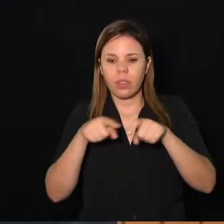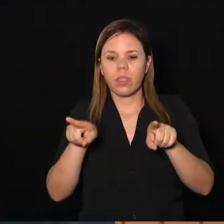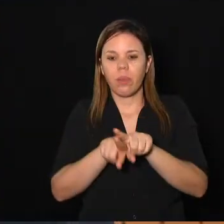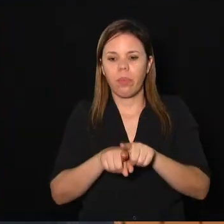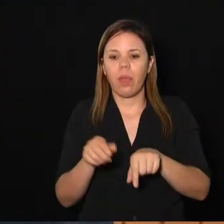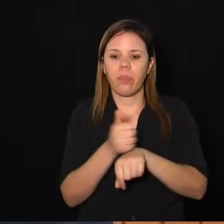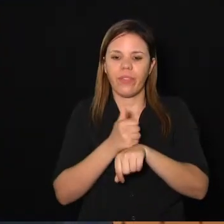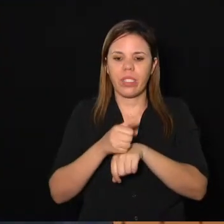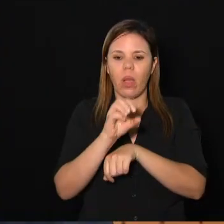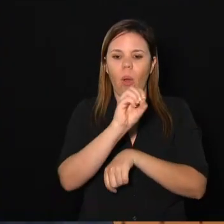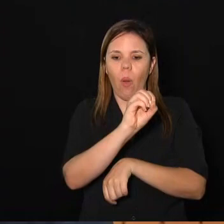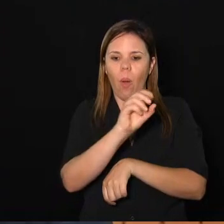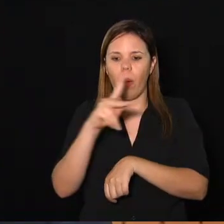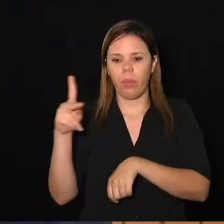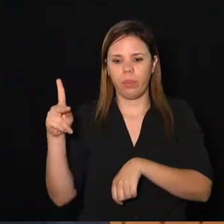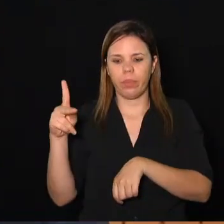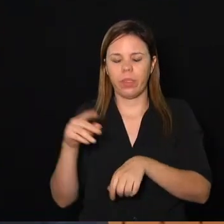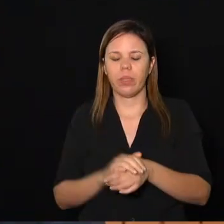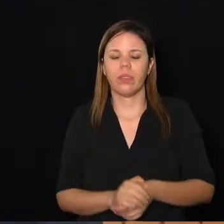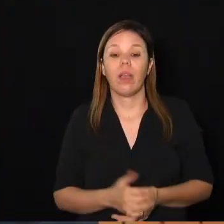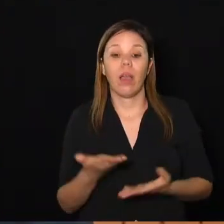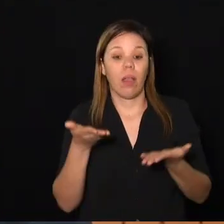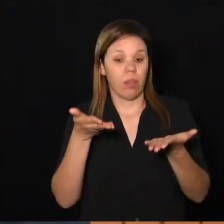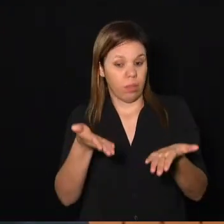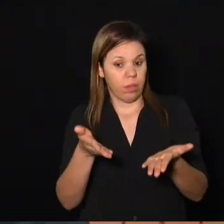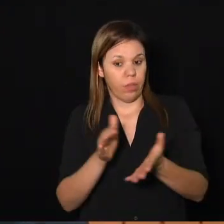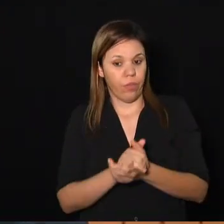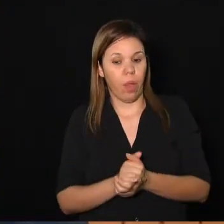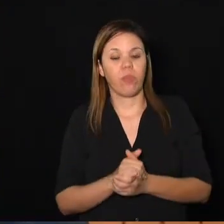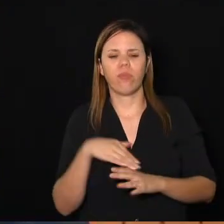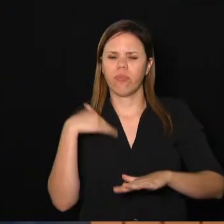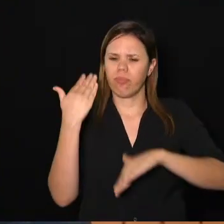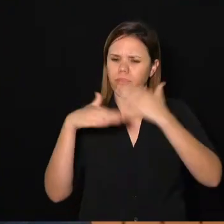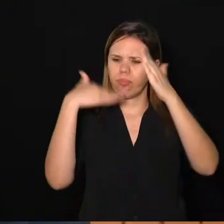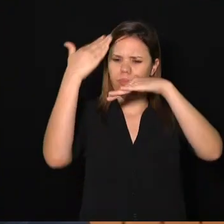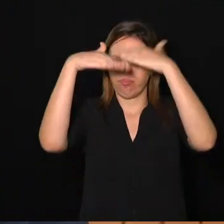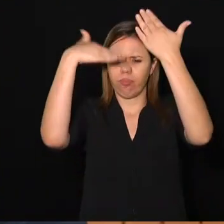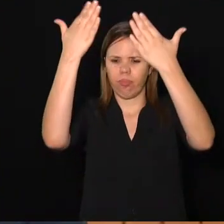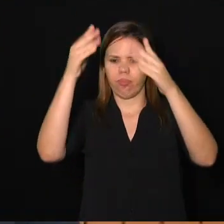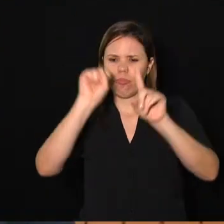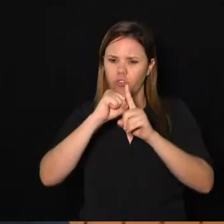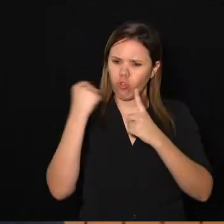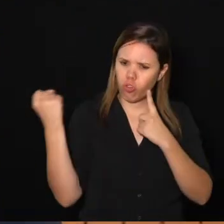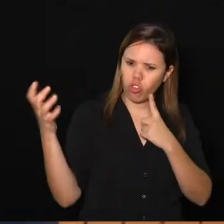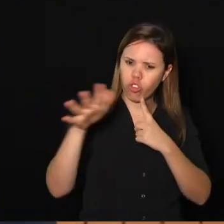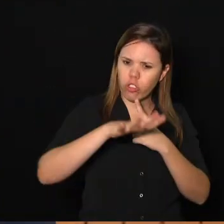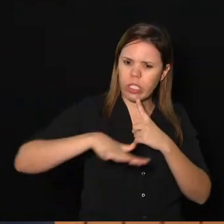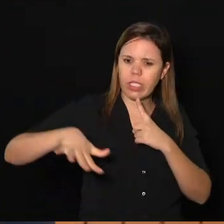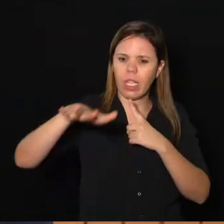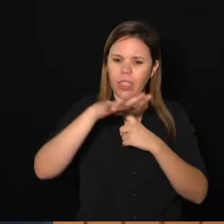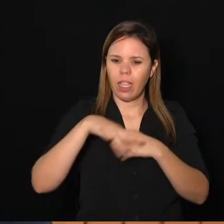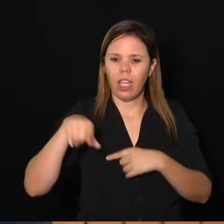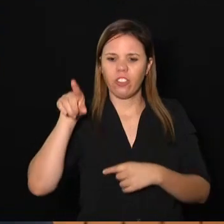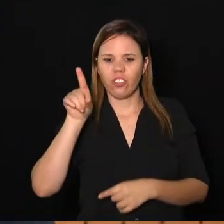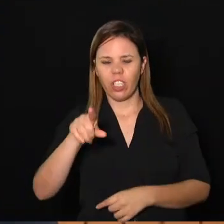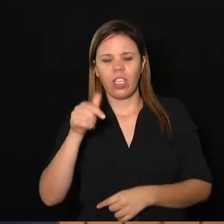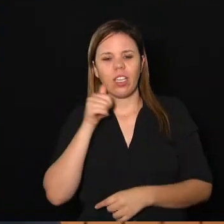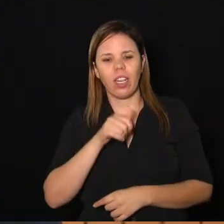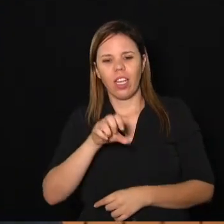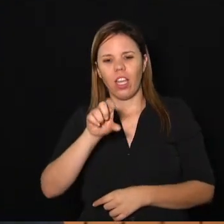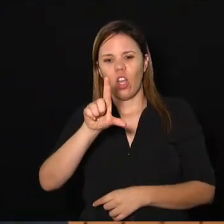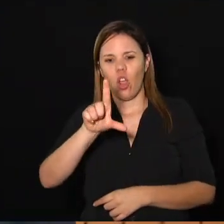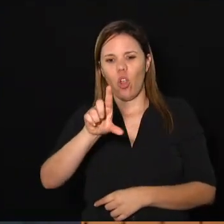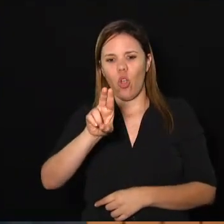e é dessa forma que nós vamos construir uma sociedade que é aquela que a Lurdinha espera cadê a Lurdinha